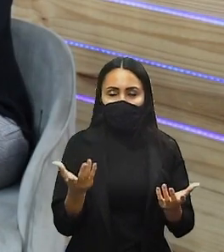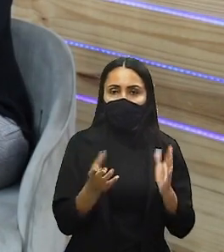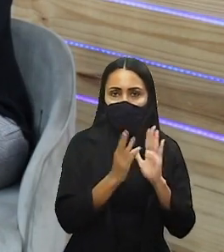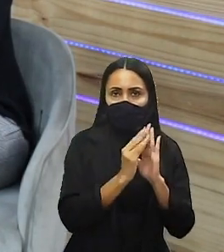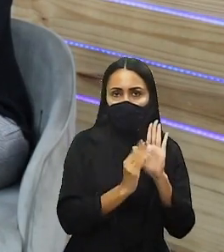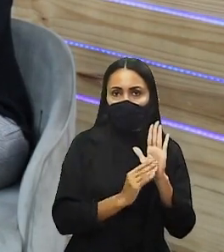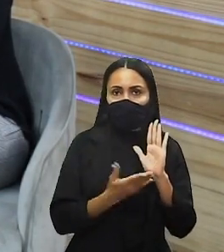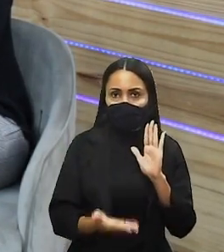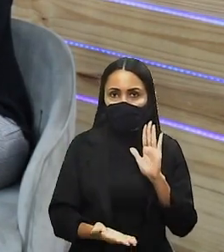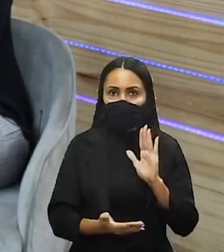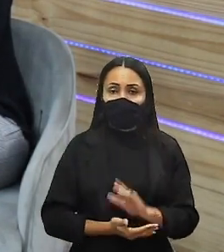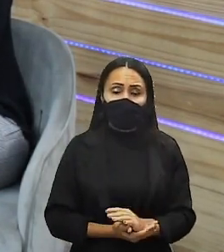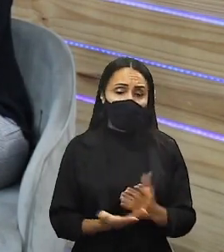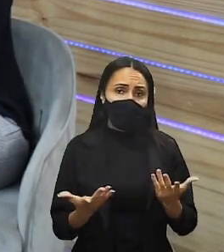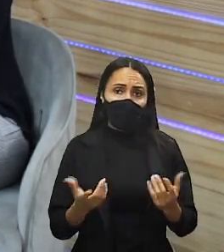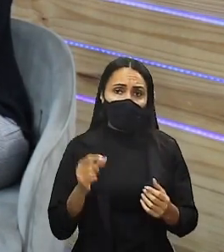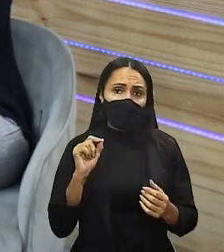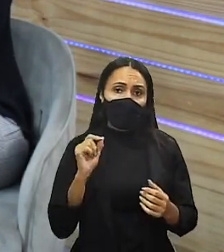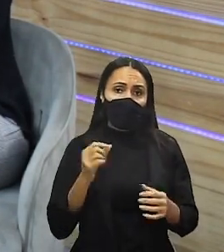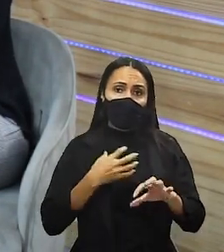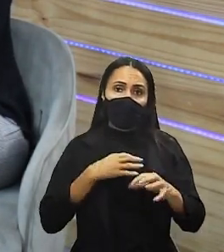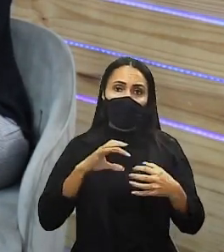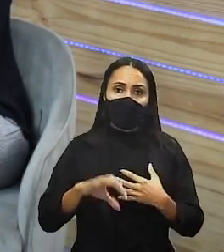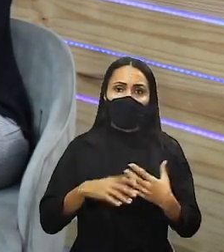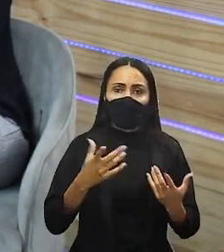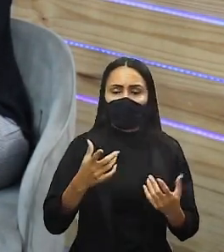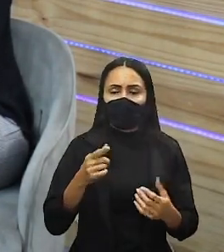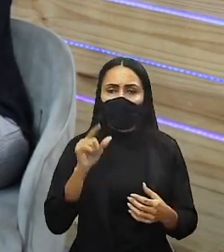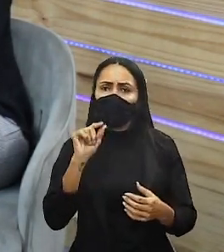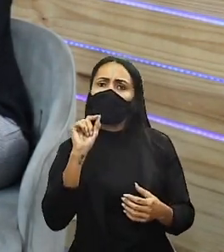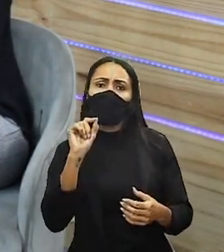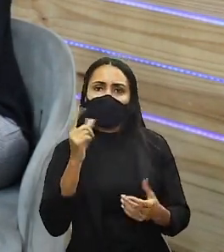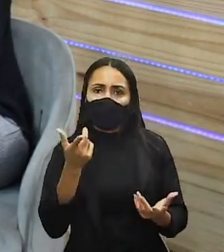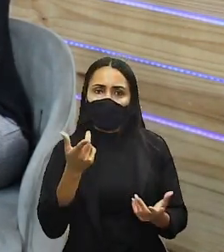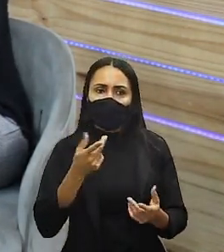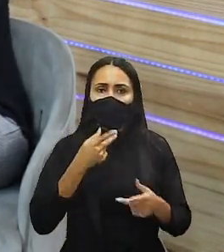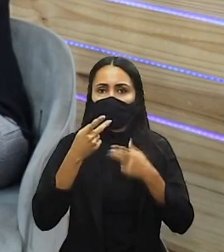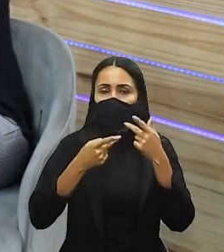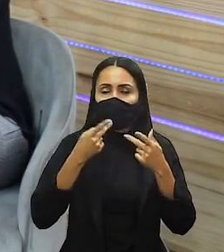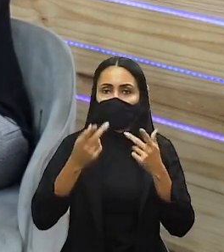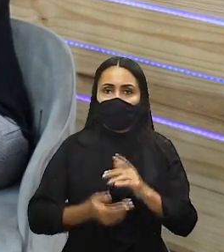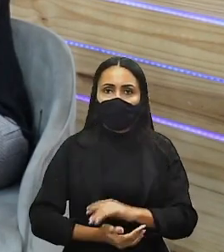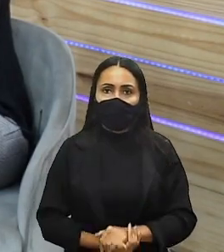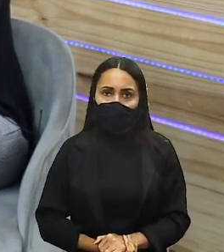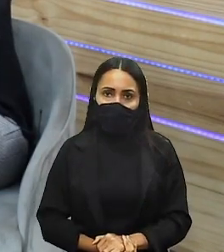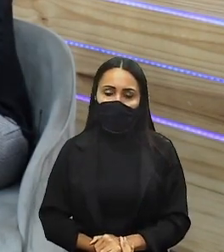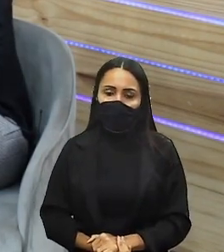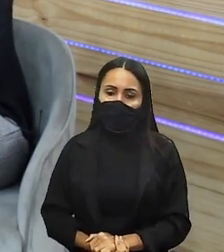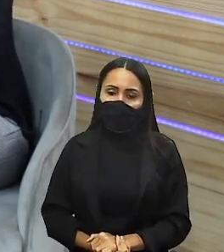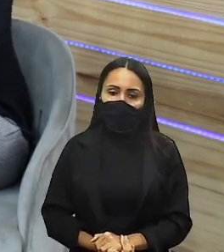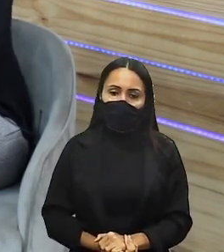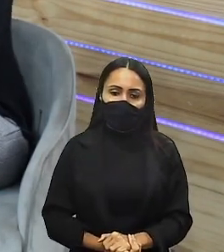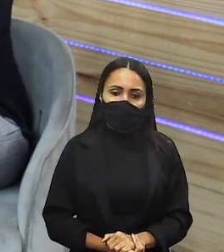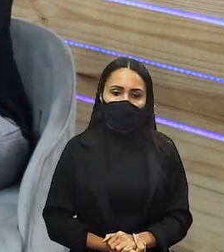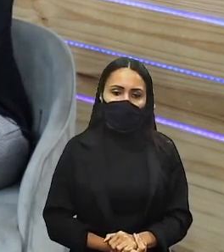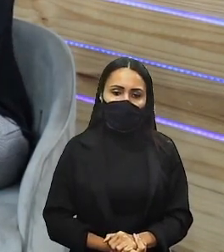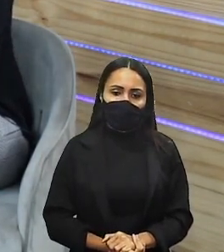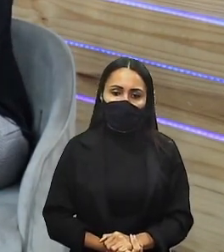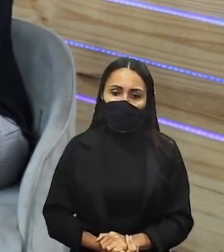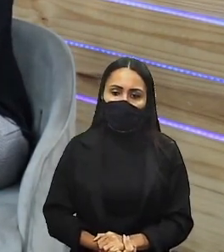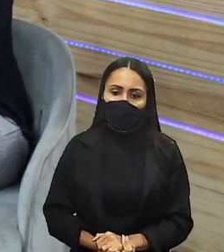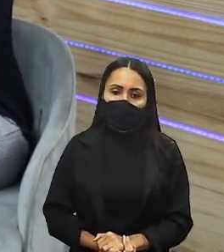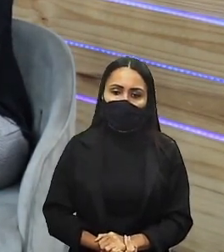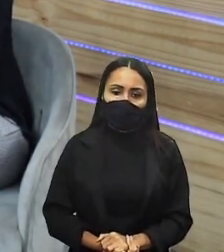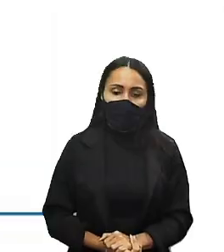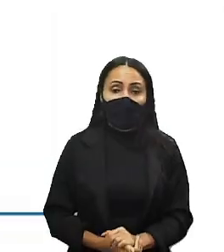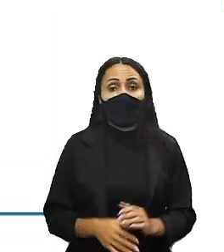fala em empatia, mas o que é empatia mesmo, hein? Diz para mim o que você acha que é empatia. Fala aí no chat pra gente, tá? O que a gente trouxe aqui para